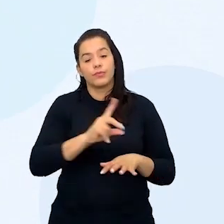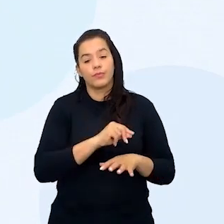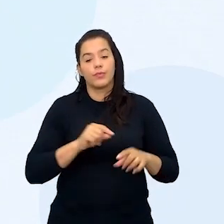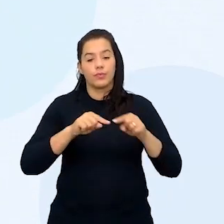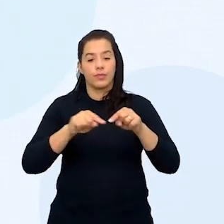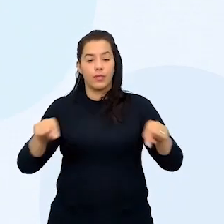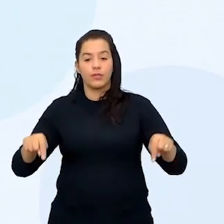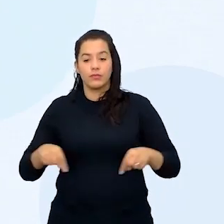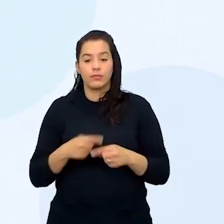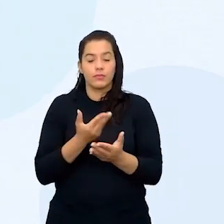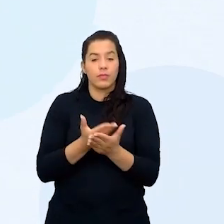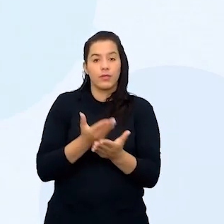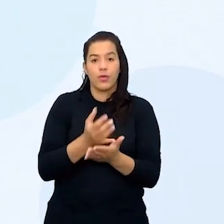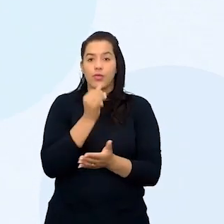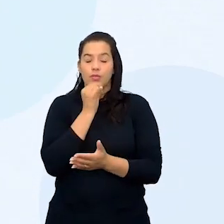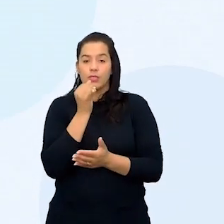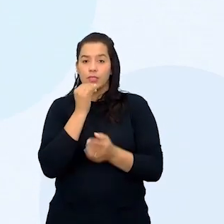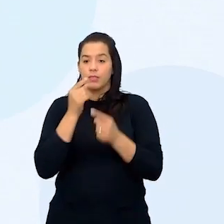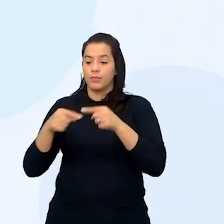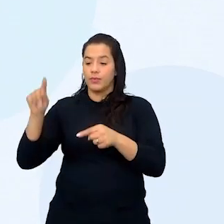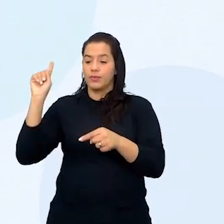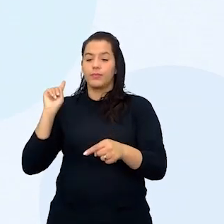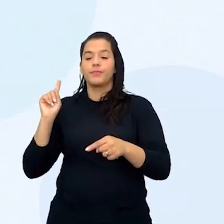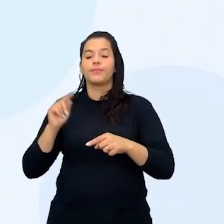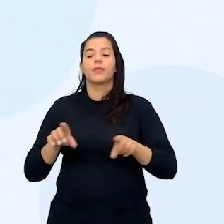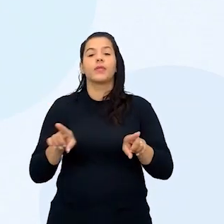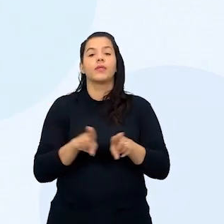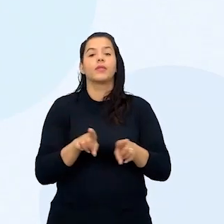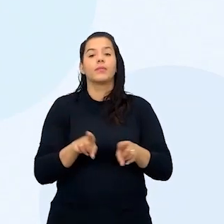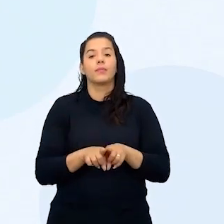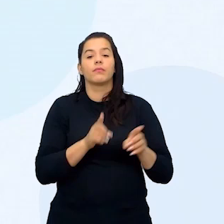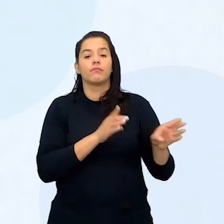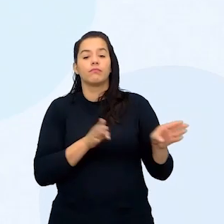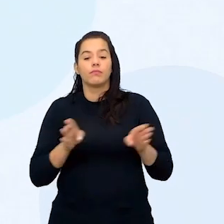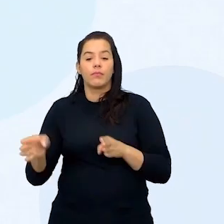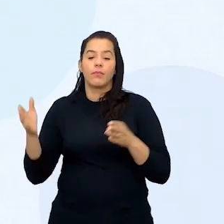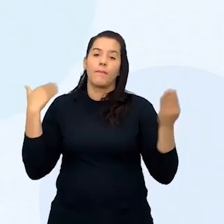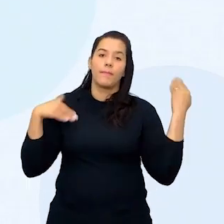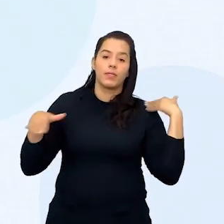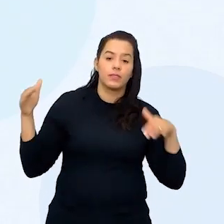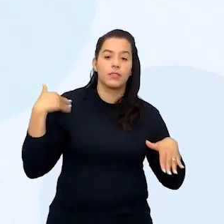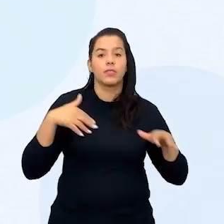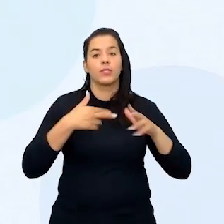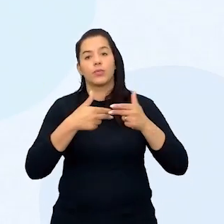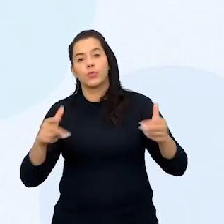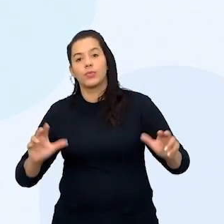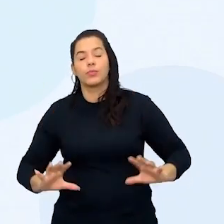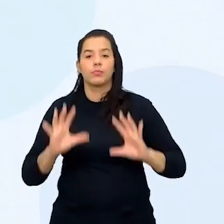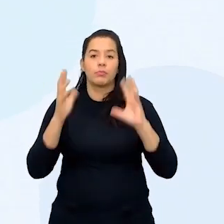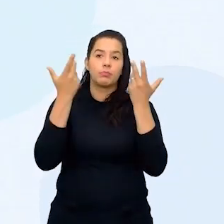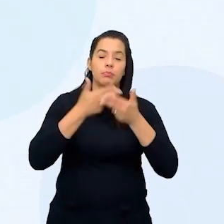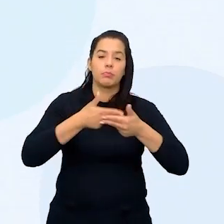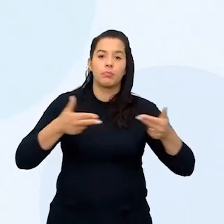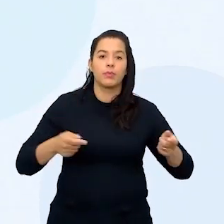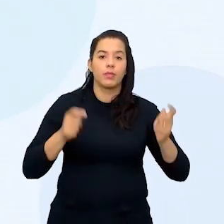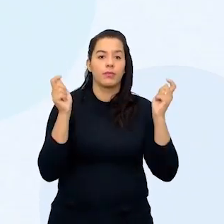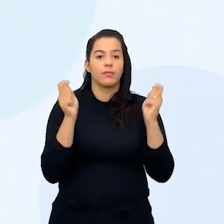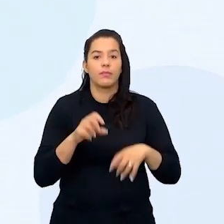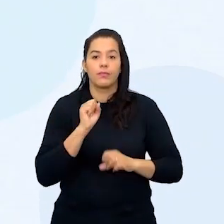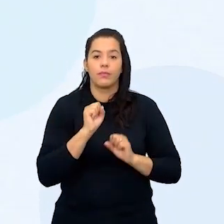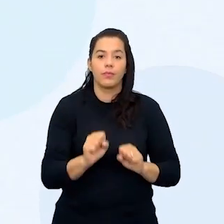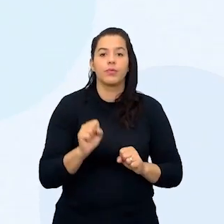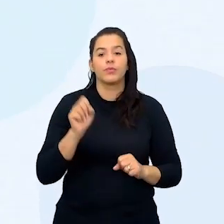vimos agora nos exemplos anteriores, e pranchas temáticas, então passeios, atividades comemorativas, a gente pode também